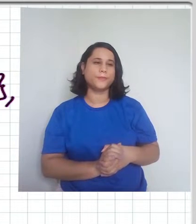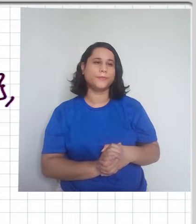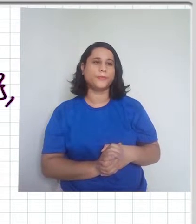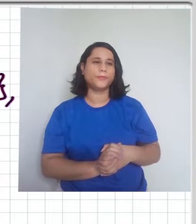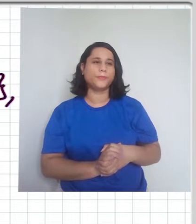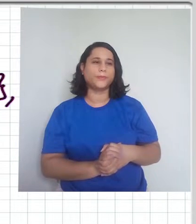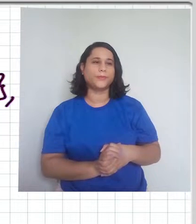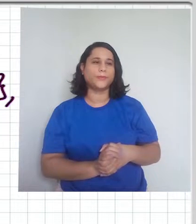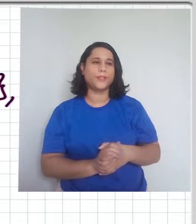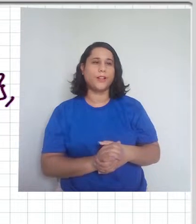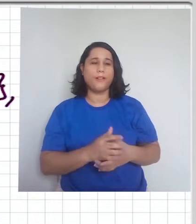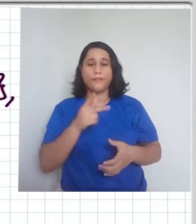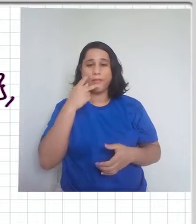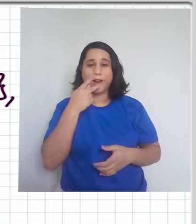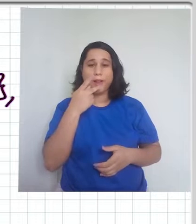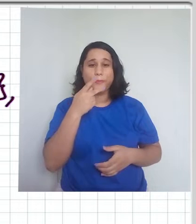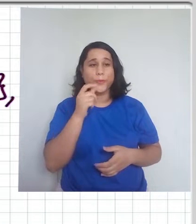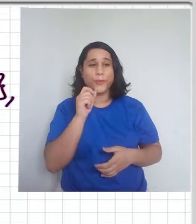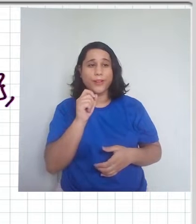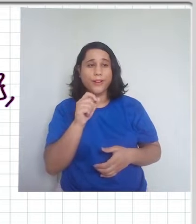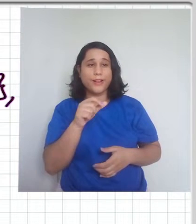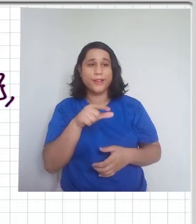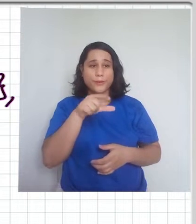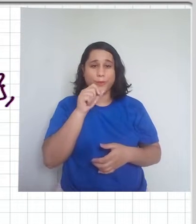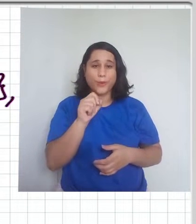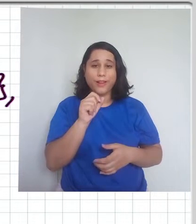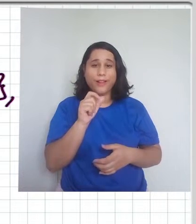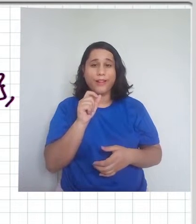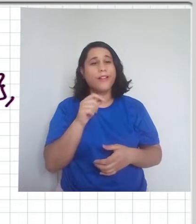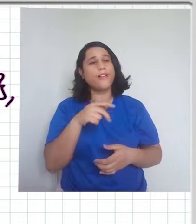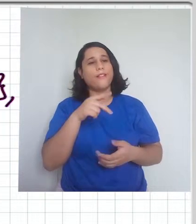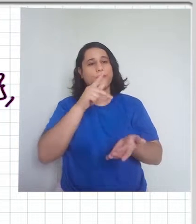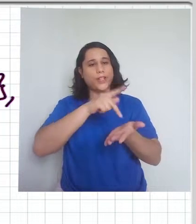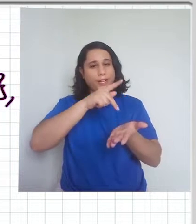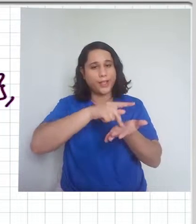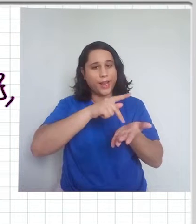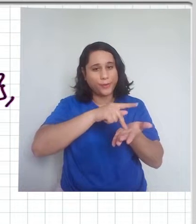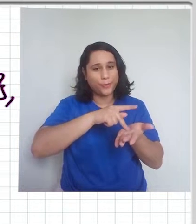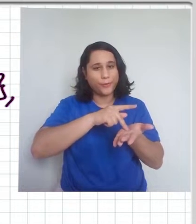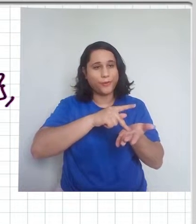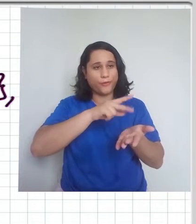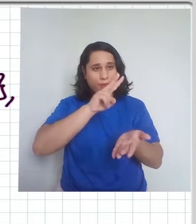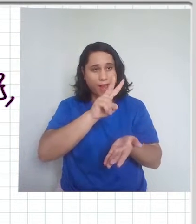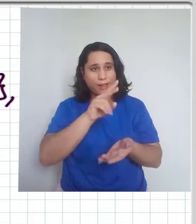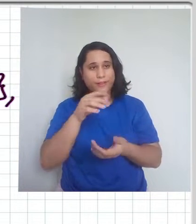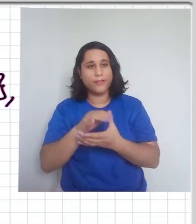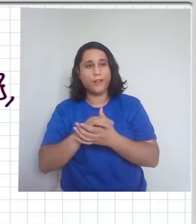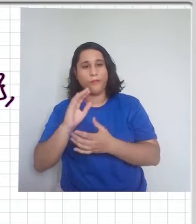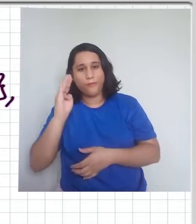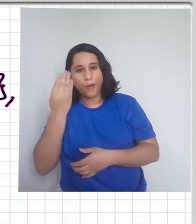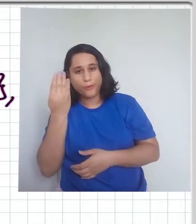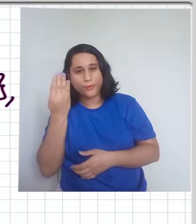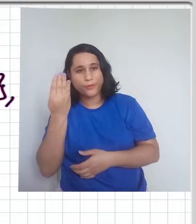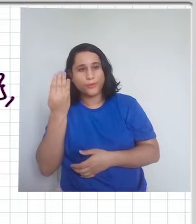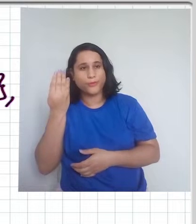tela, assinale V ou F. Tá bom? V para verdadeiro, F para